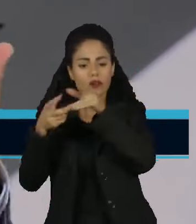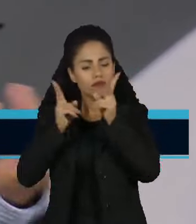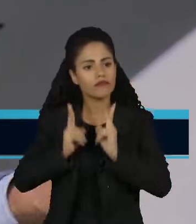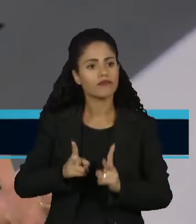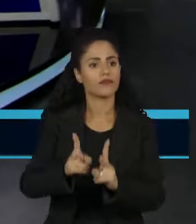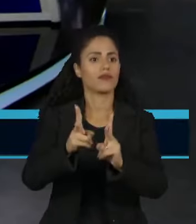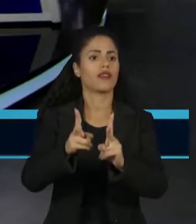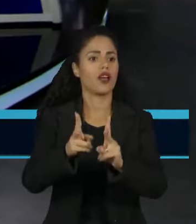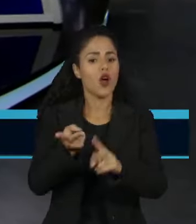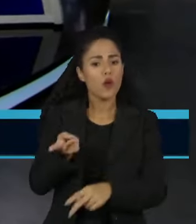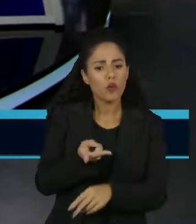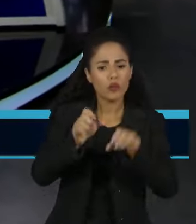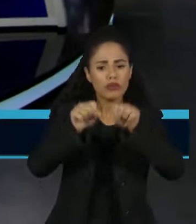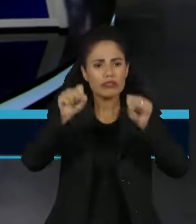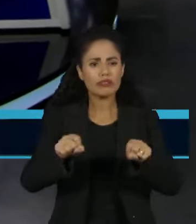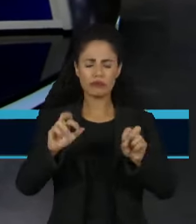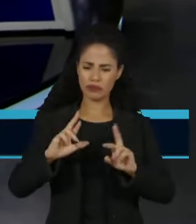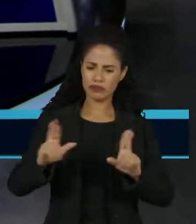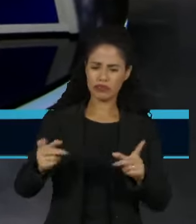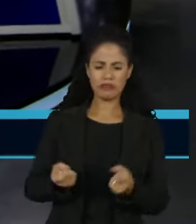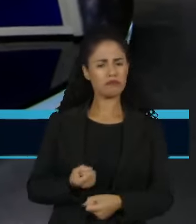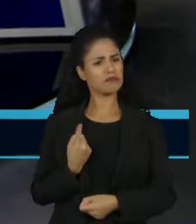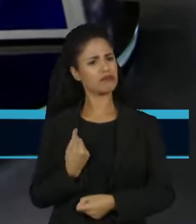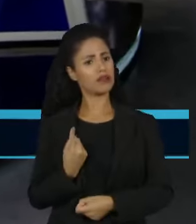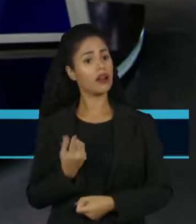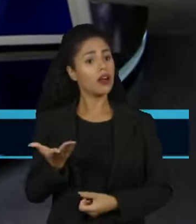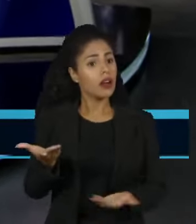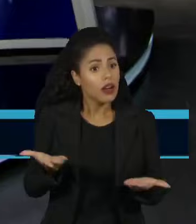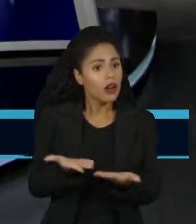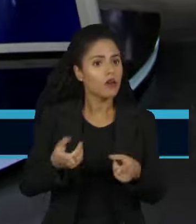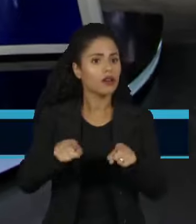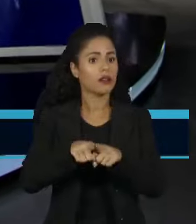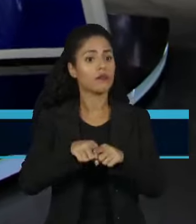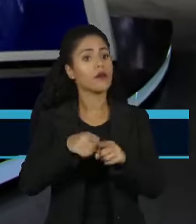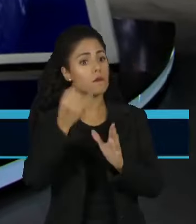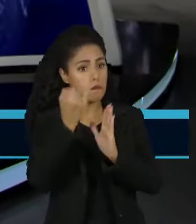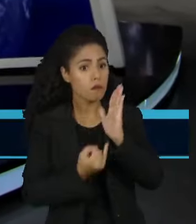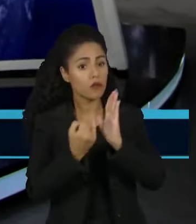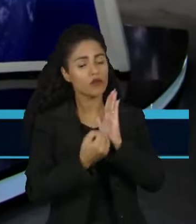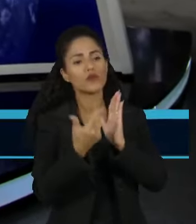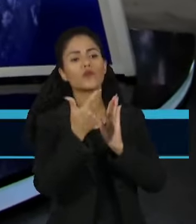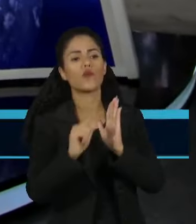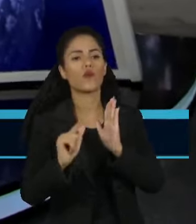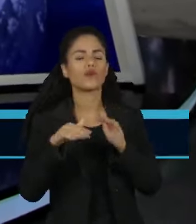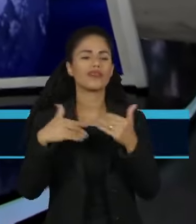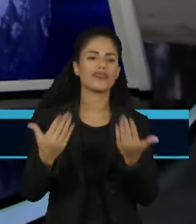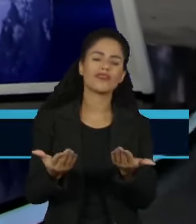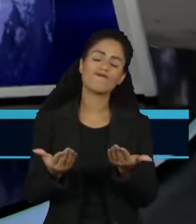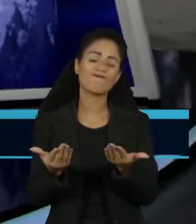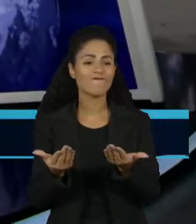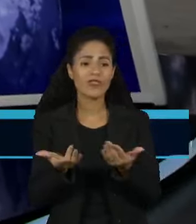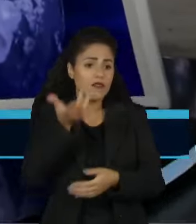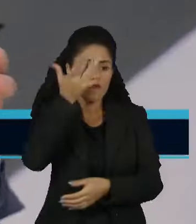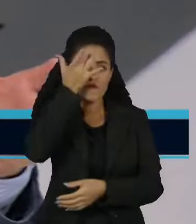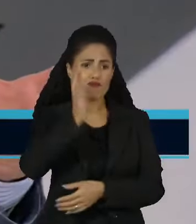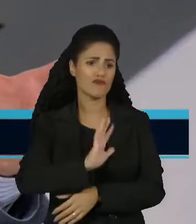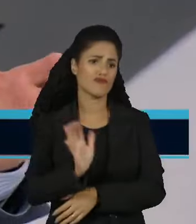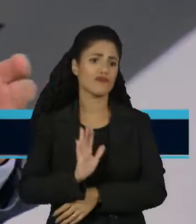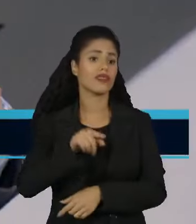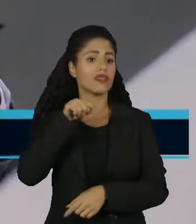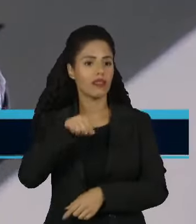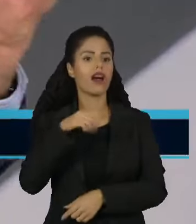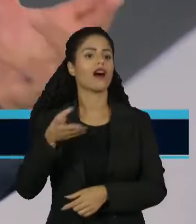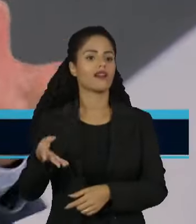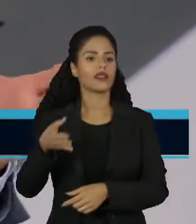com dois sistemas paralelos e agora a gente tem mais um imposto específico eu acho uma distorção eu acho que a amazônia